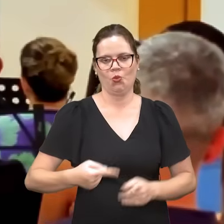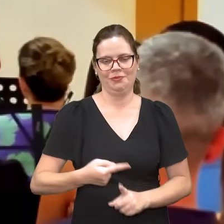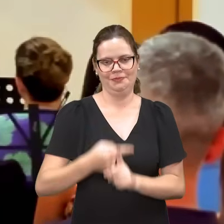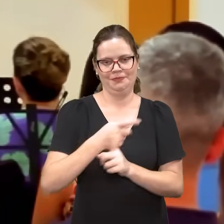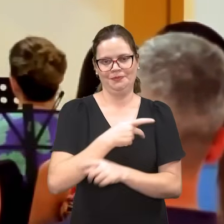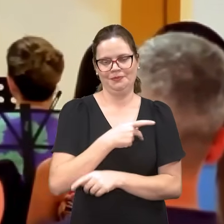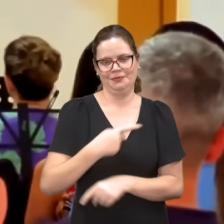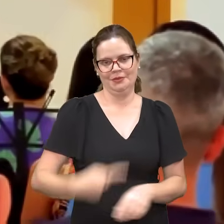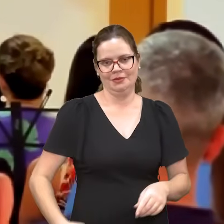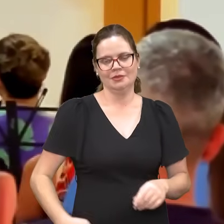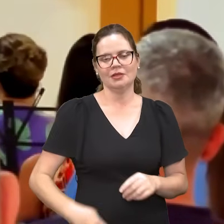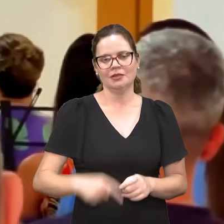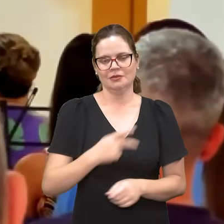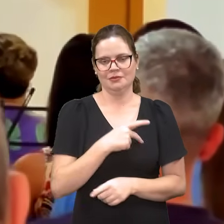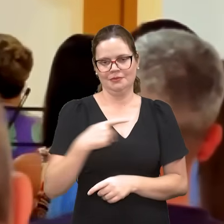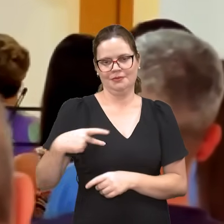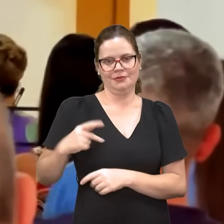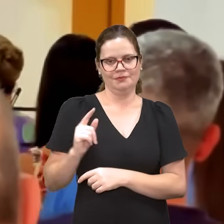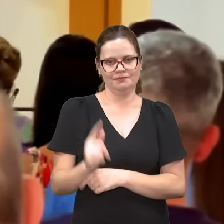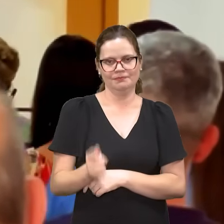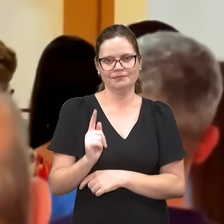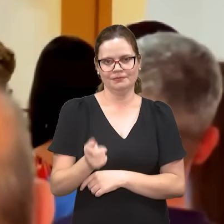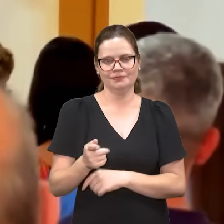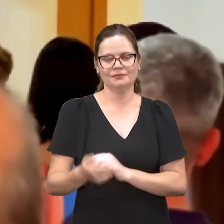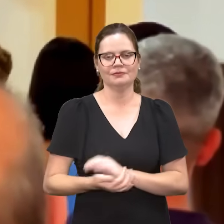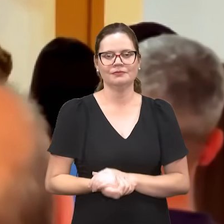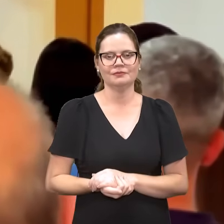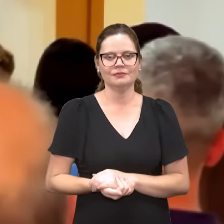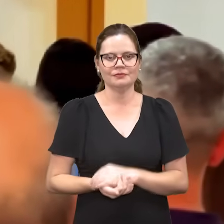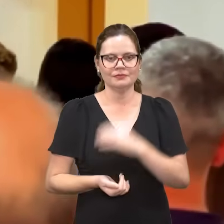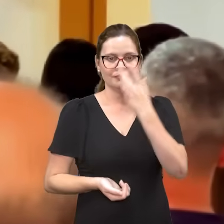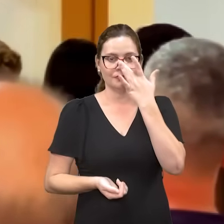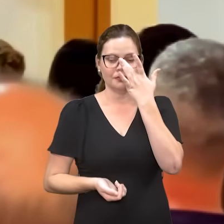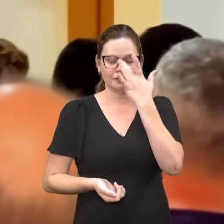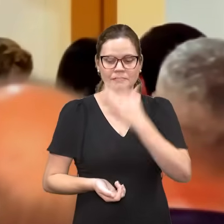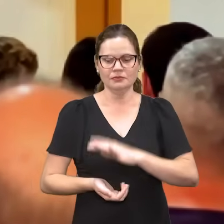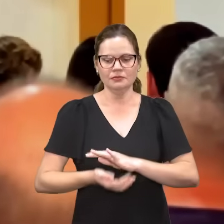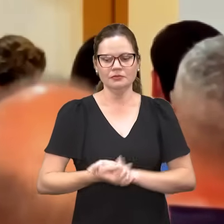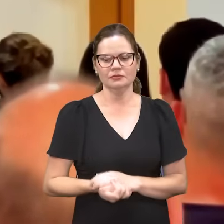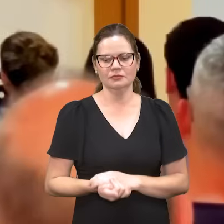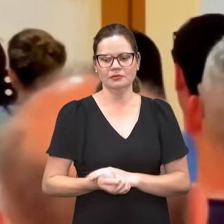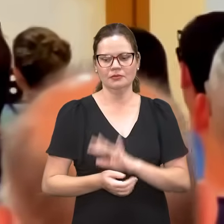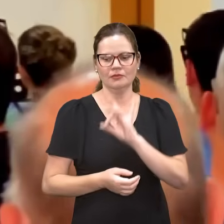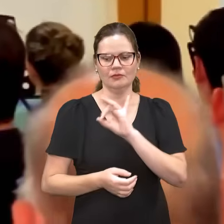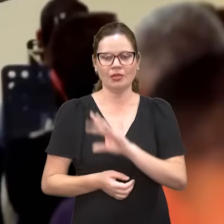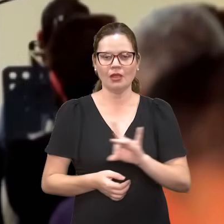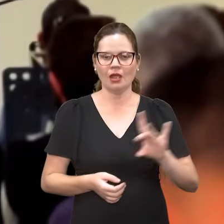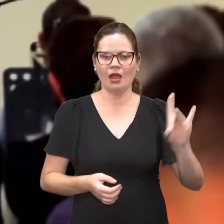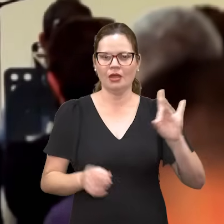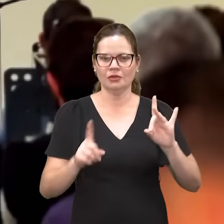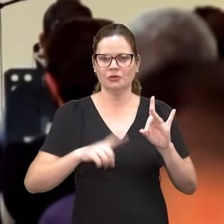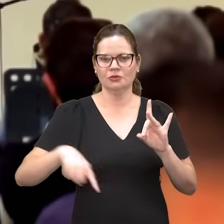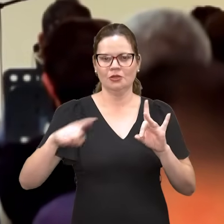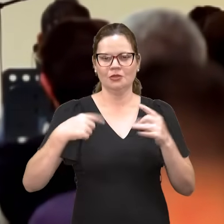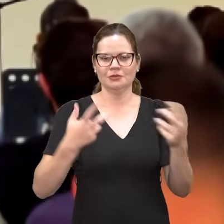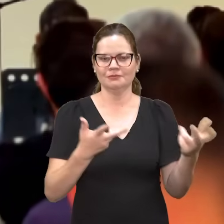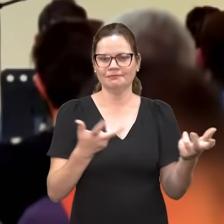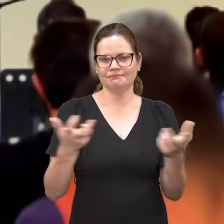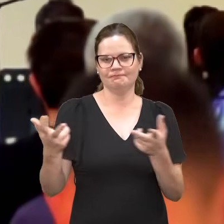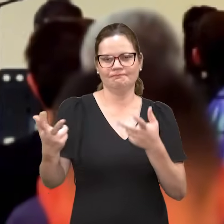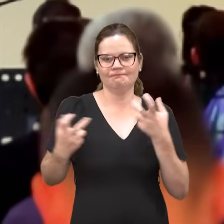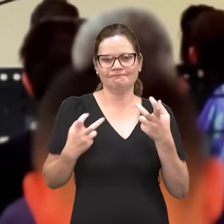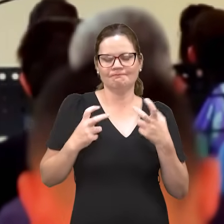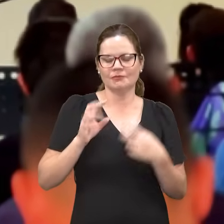nosso amado presidente, o pastor Gedeuti Vitalino Teixeira Gueiros. Em cada irmão era notório o sentimento